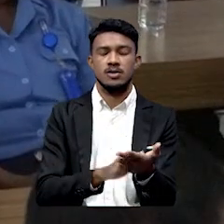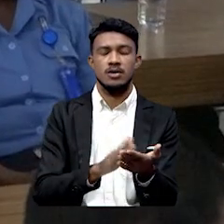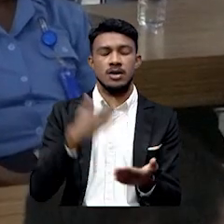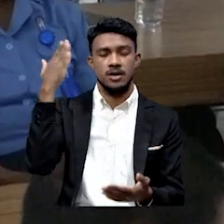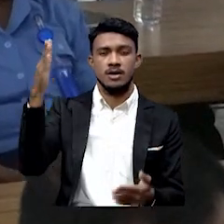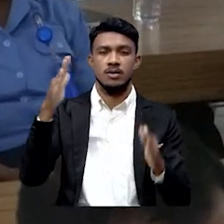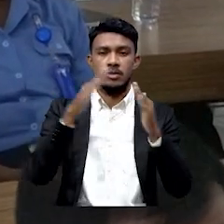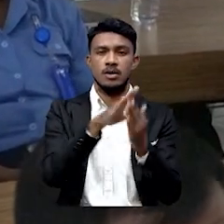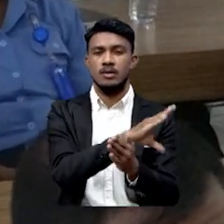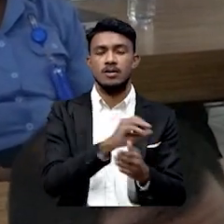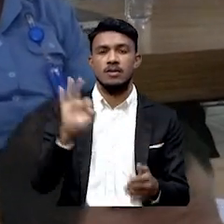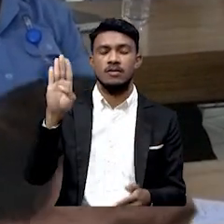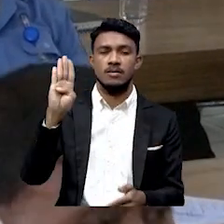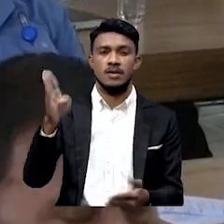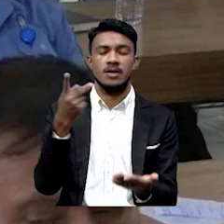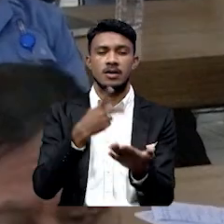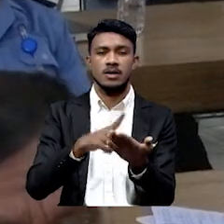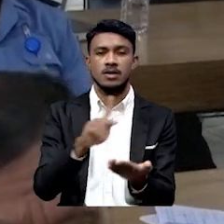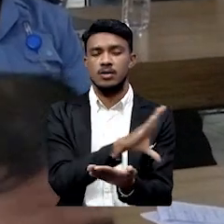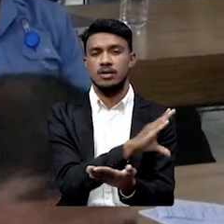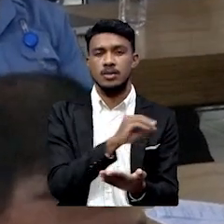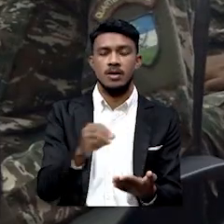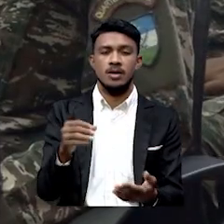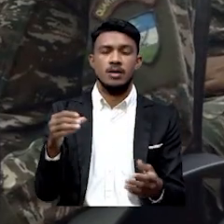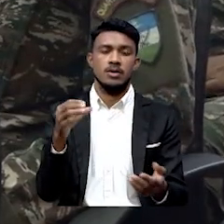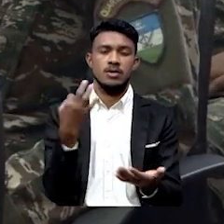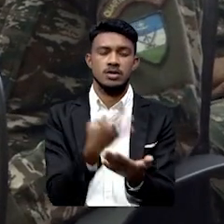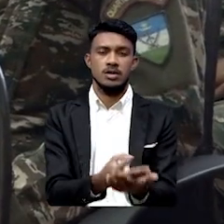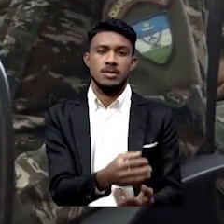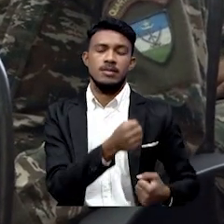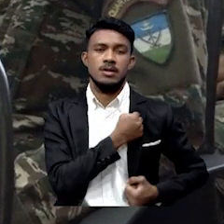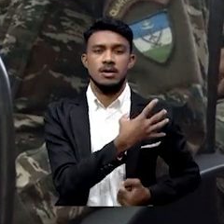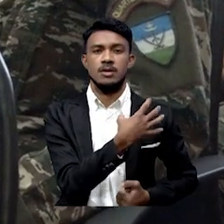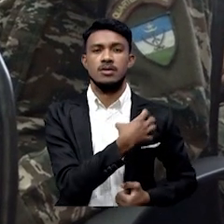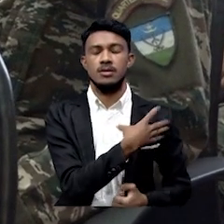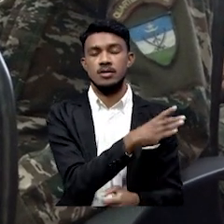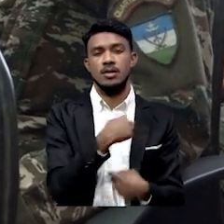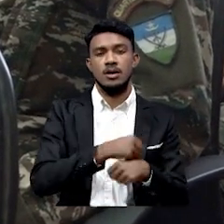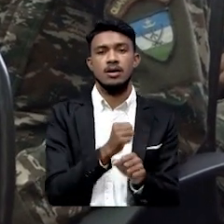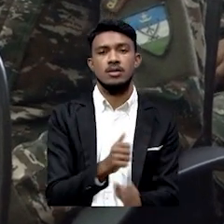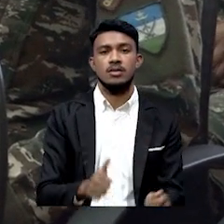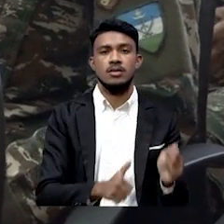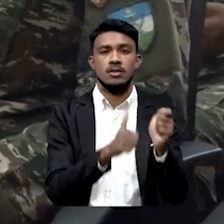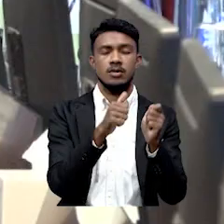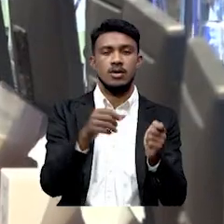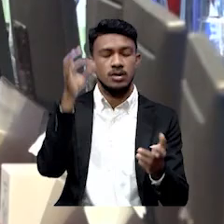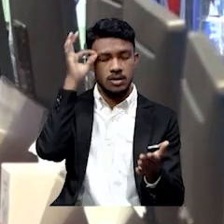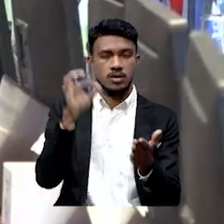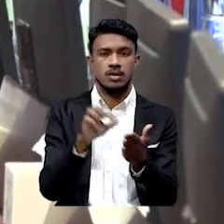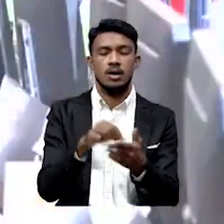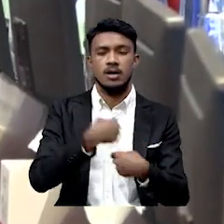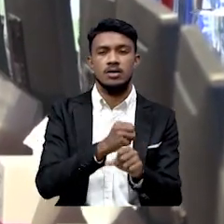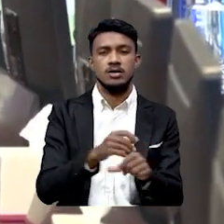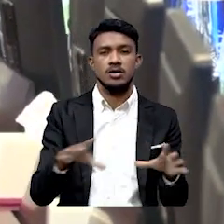sira. Subsídio acomodação ba PNTL no FFDTL. Estabelecimento secretaria ba assunto